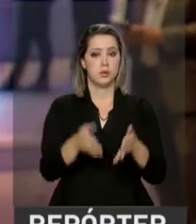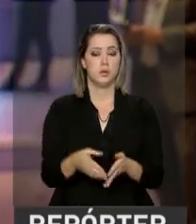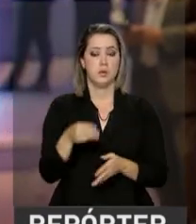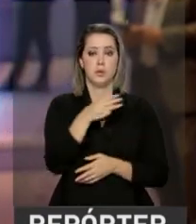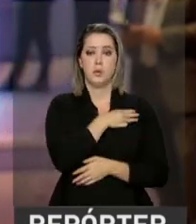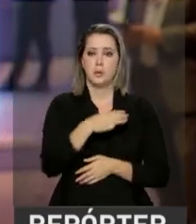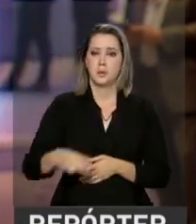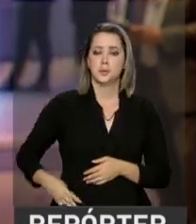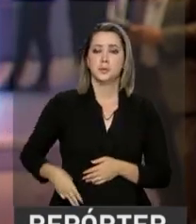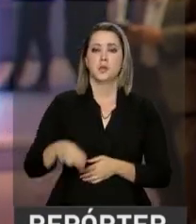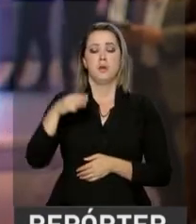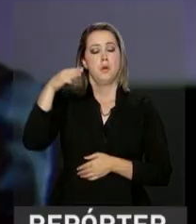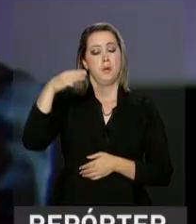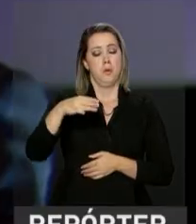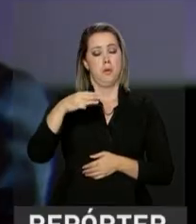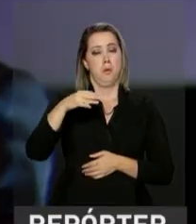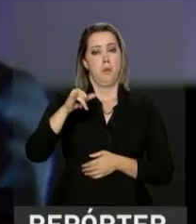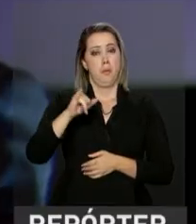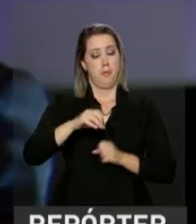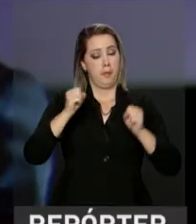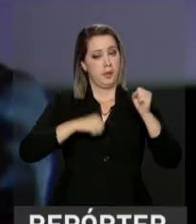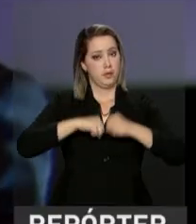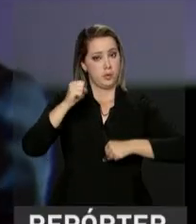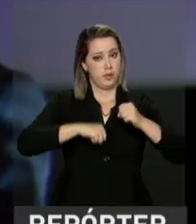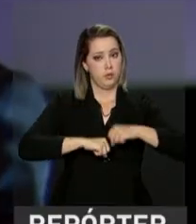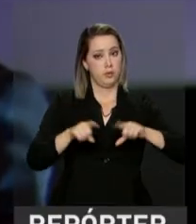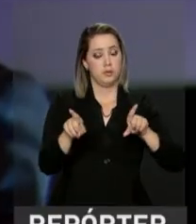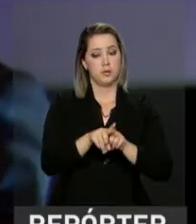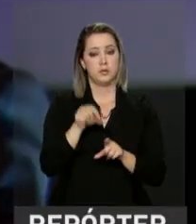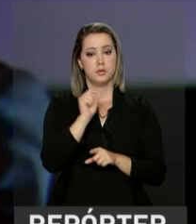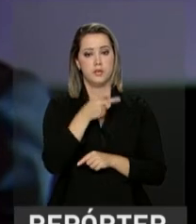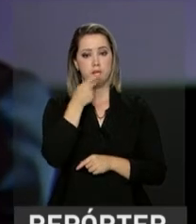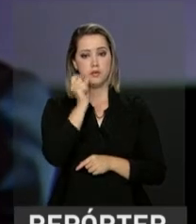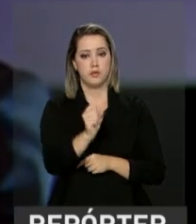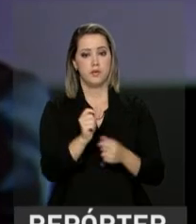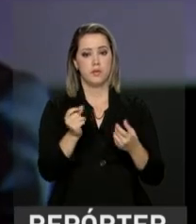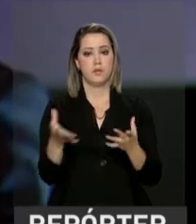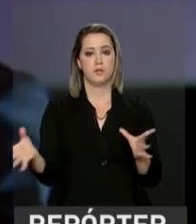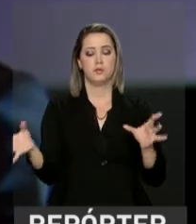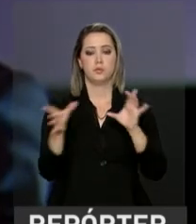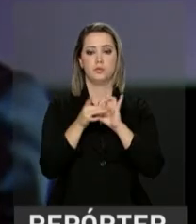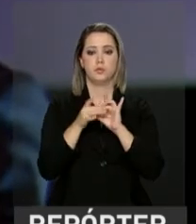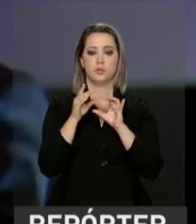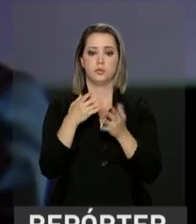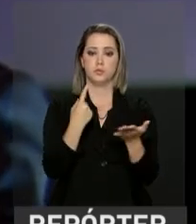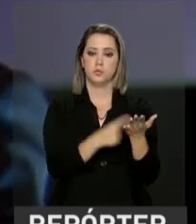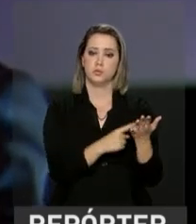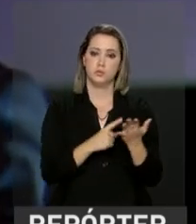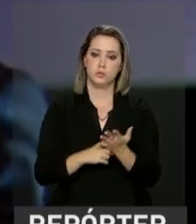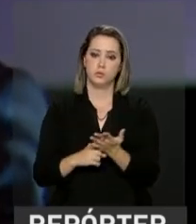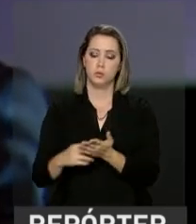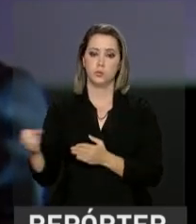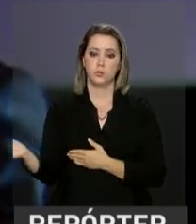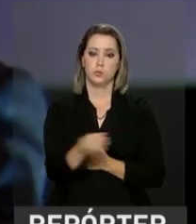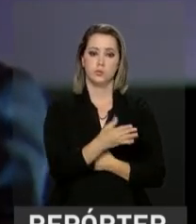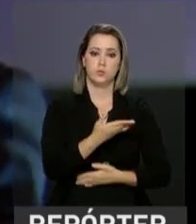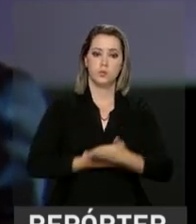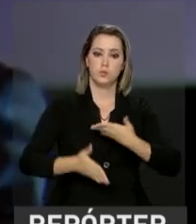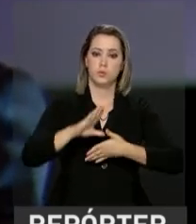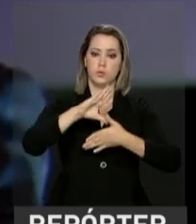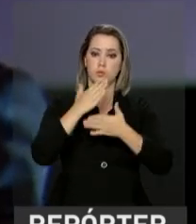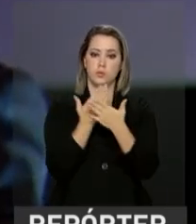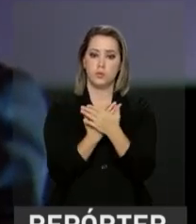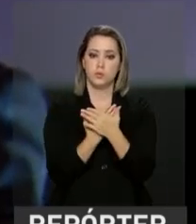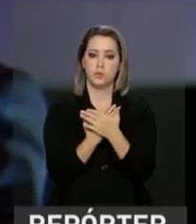Indústria, Comércio Exterior e Serviços. Marcos Pereira defendeu a celebração de acordos bilaterais de comércio e a modernização do Mercosul